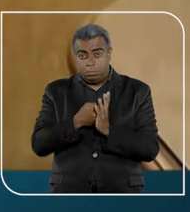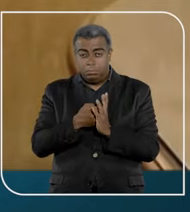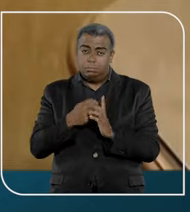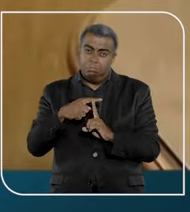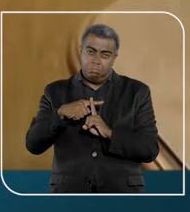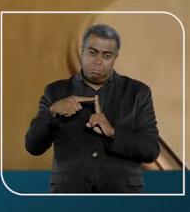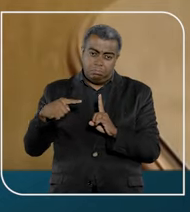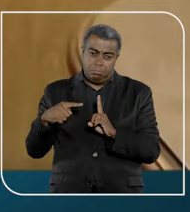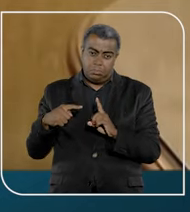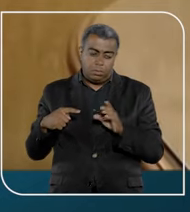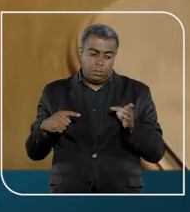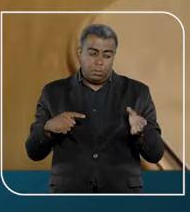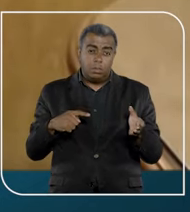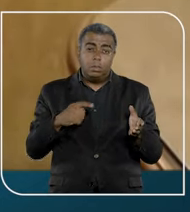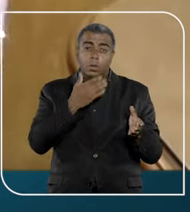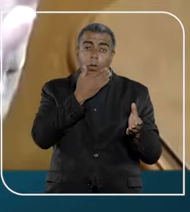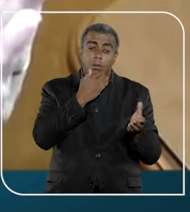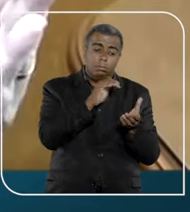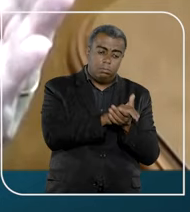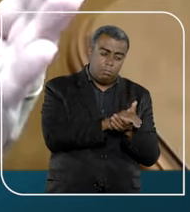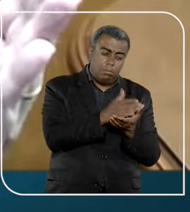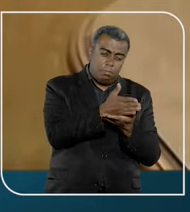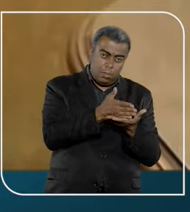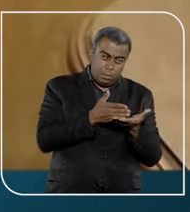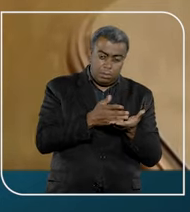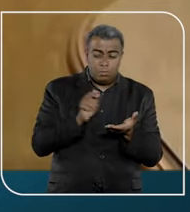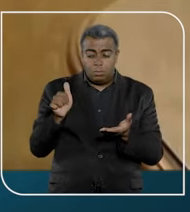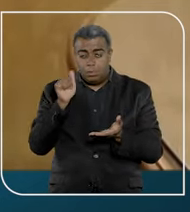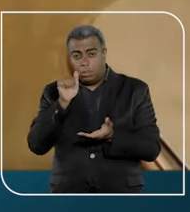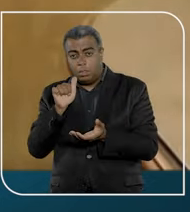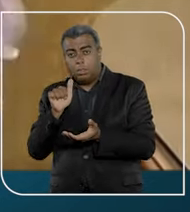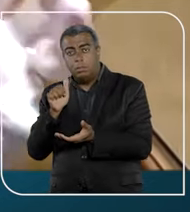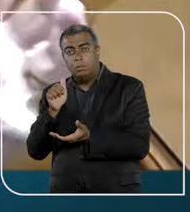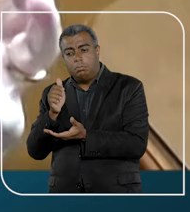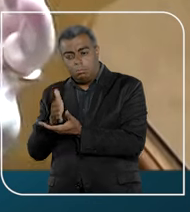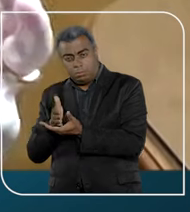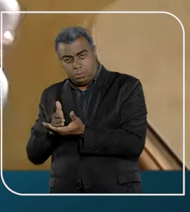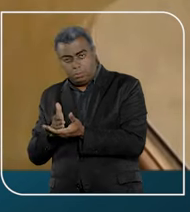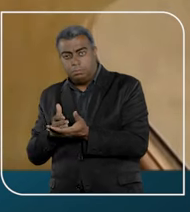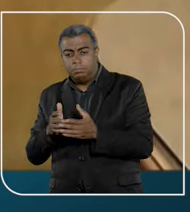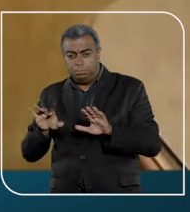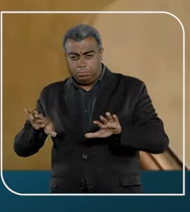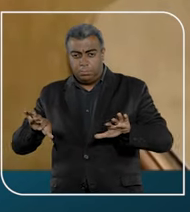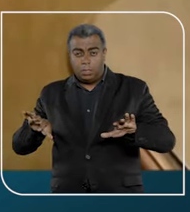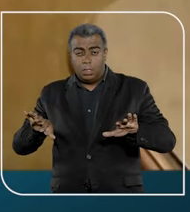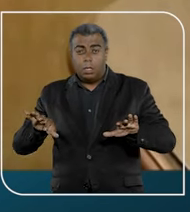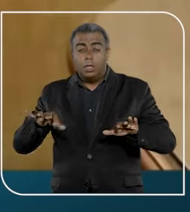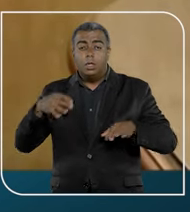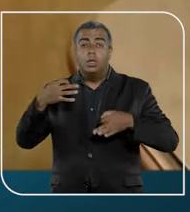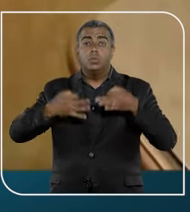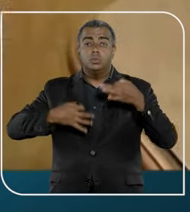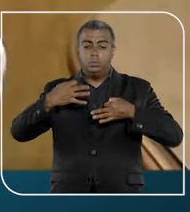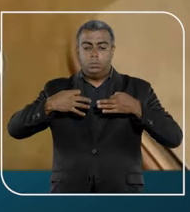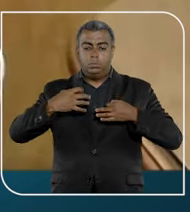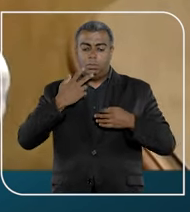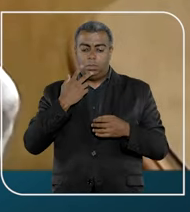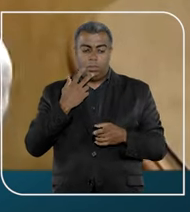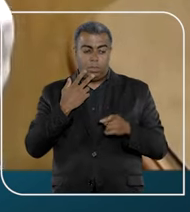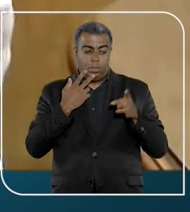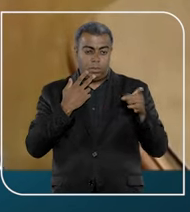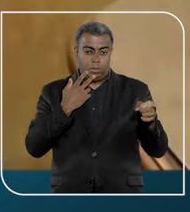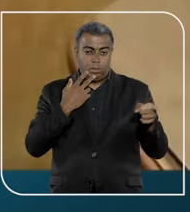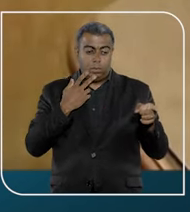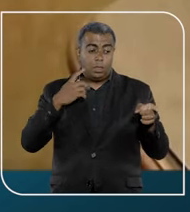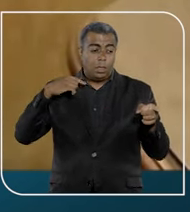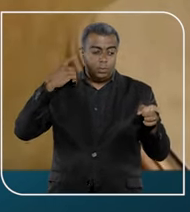que foi parcial, né? O marido ganhou uma parte, a mulher ganhou uma parte. E aí o juiz fixou